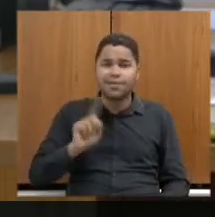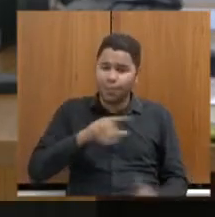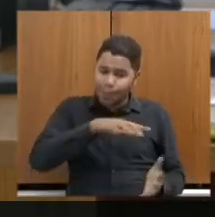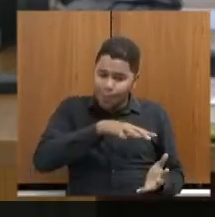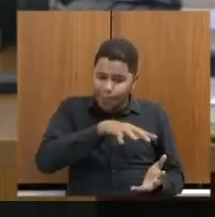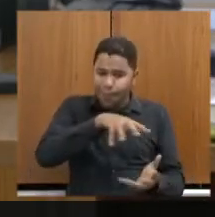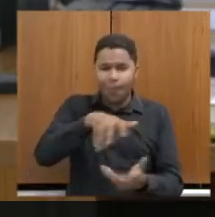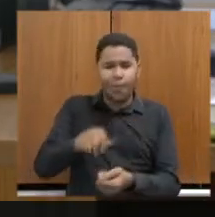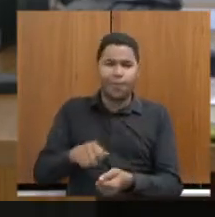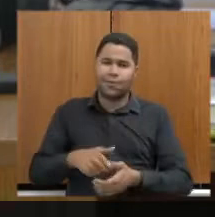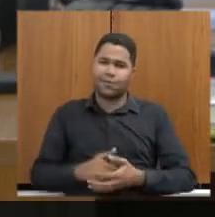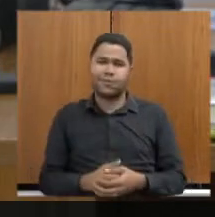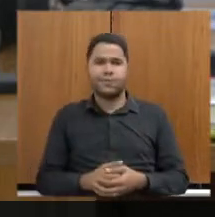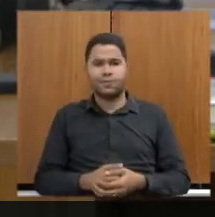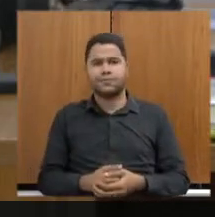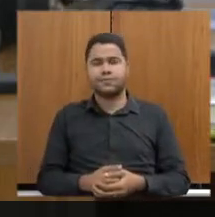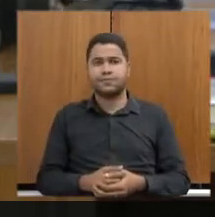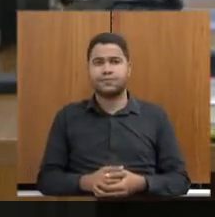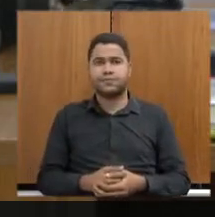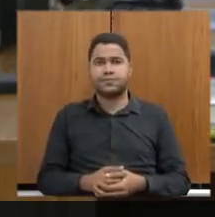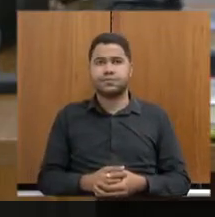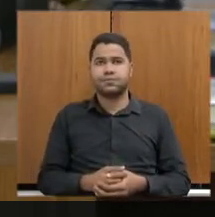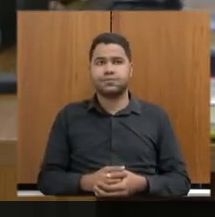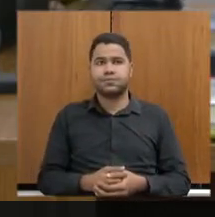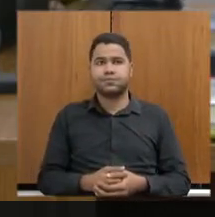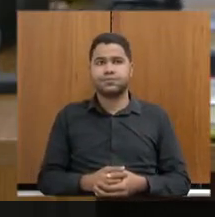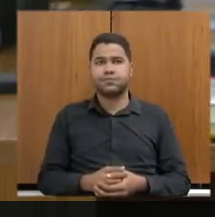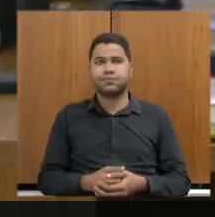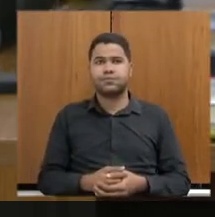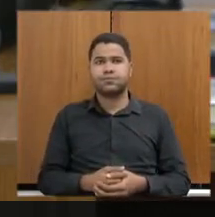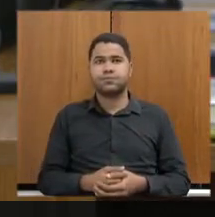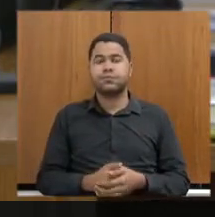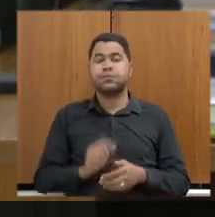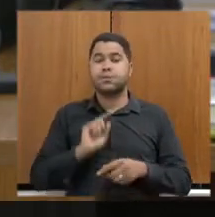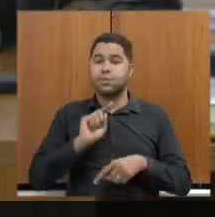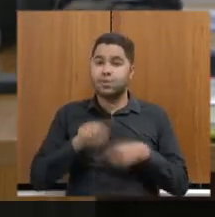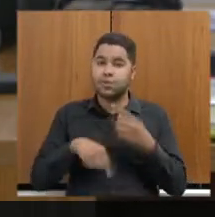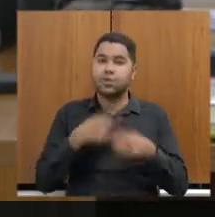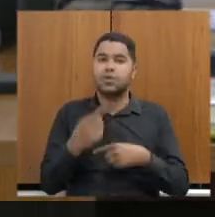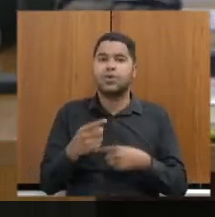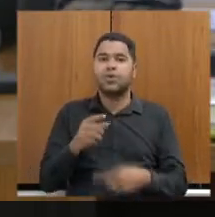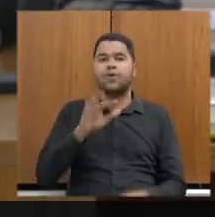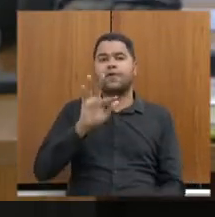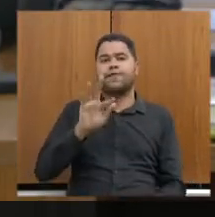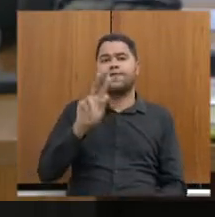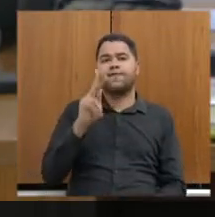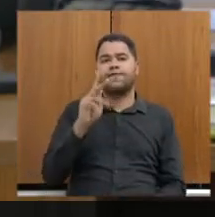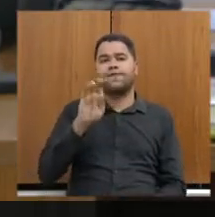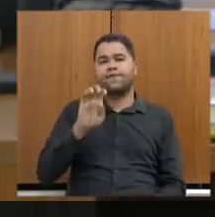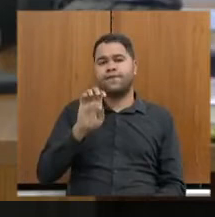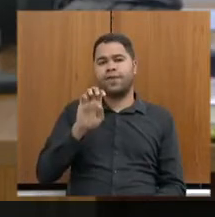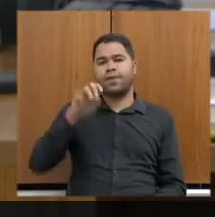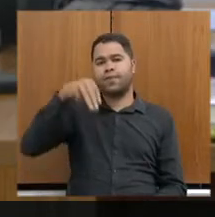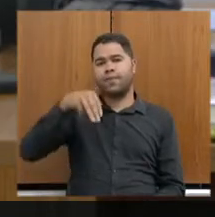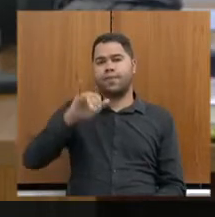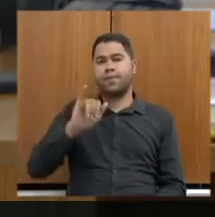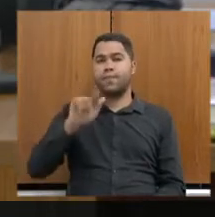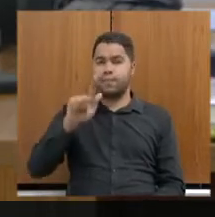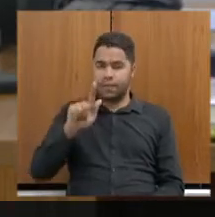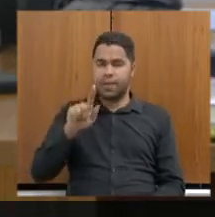no mundo no mundo um caos e ele que depois foi para ser miga ele vem da fhemig